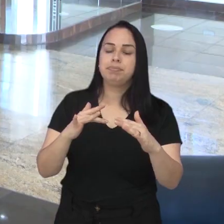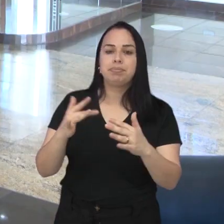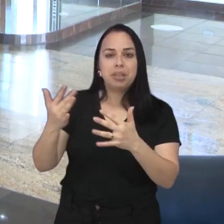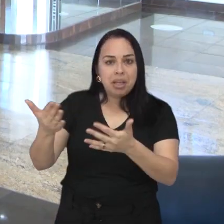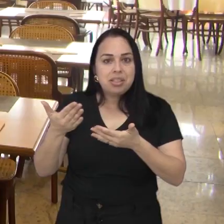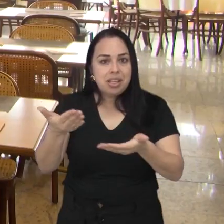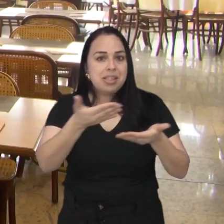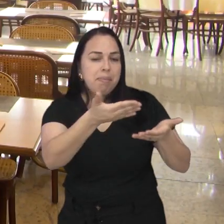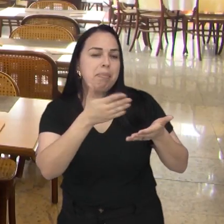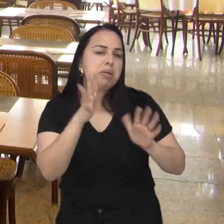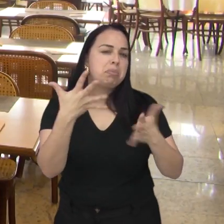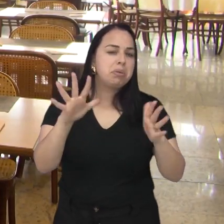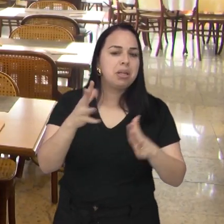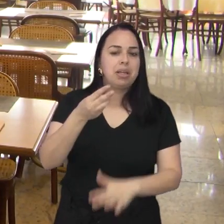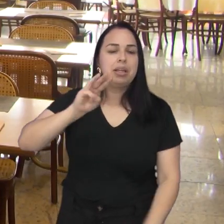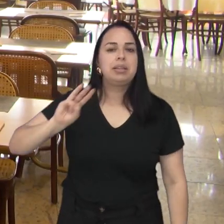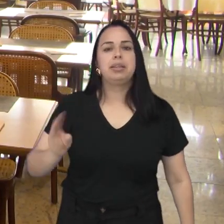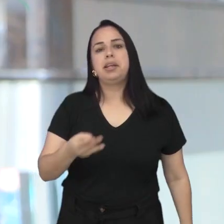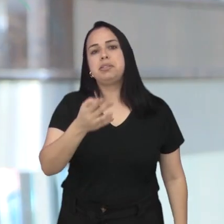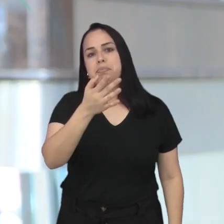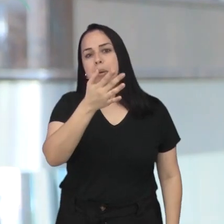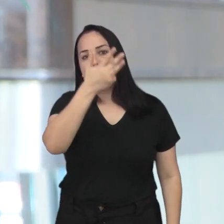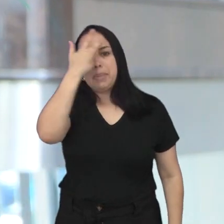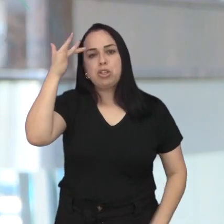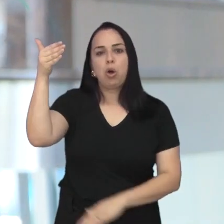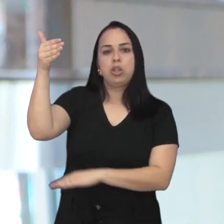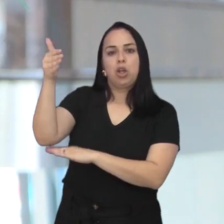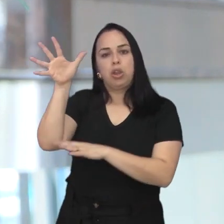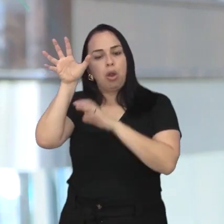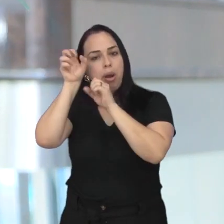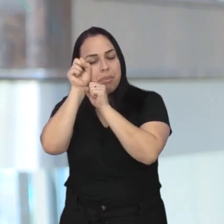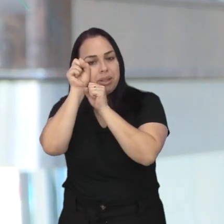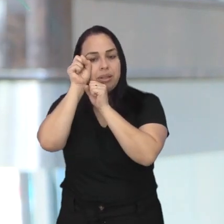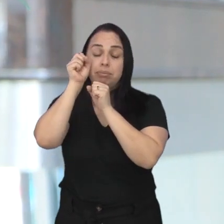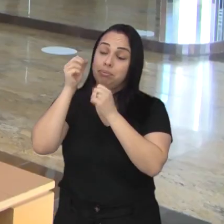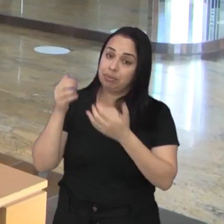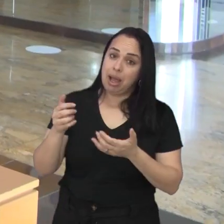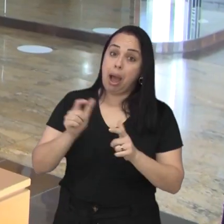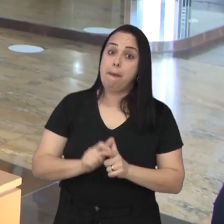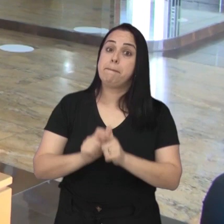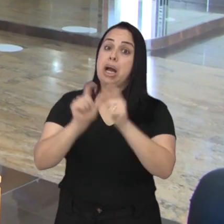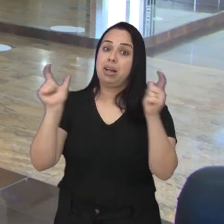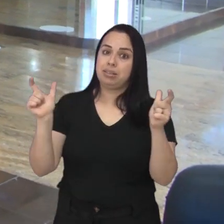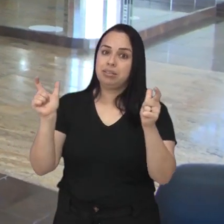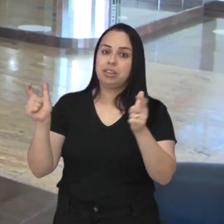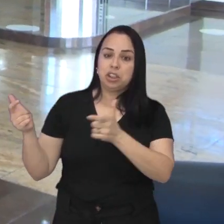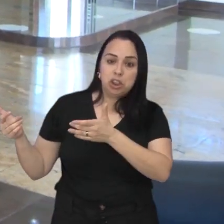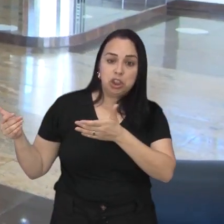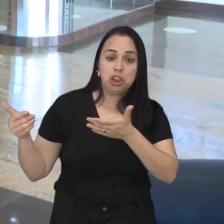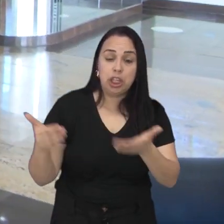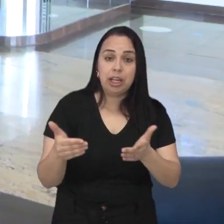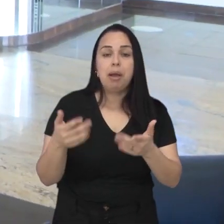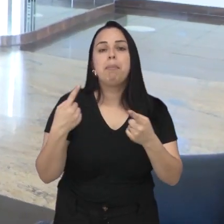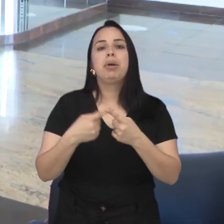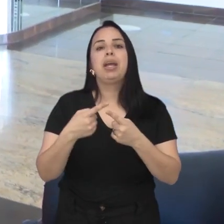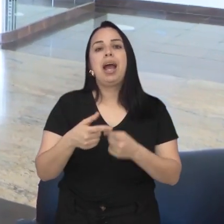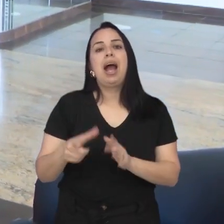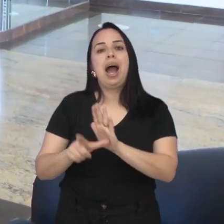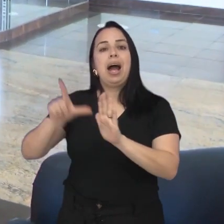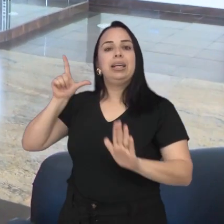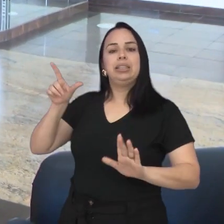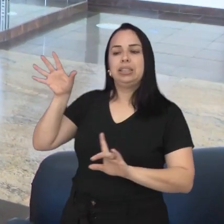José dos Campos, recebe, em média, 3.000 hóspedes por mês. Boa parte deles chega até aqui